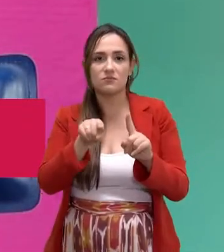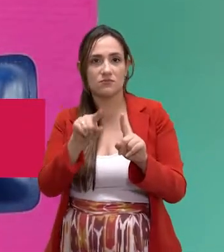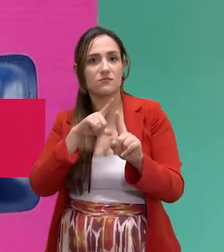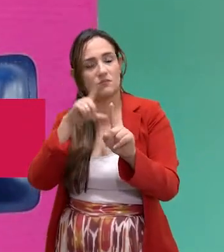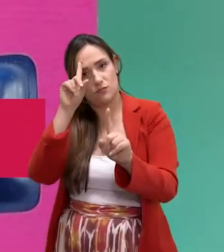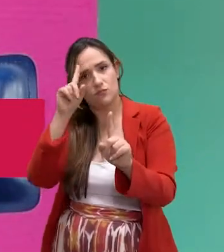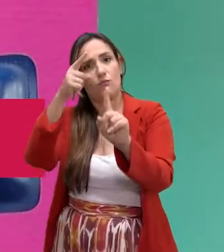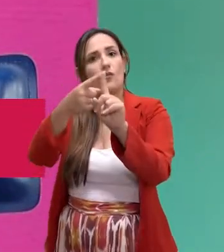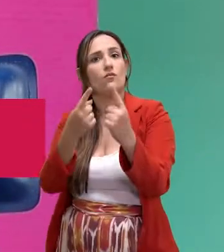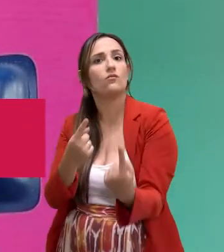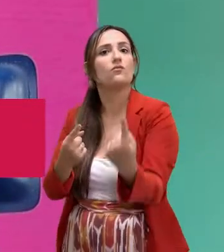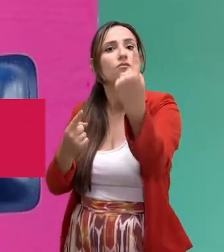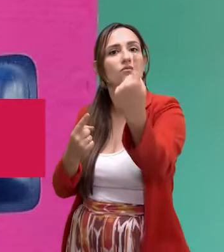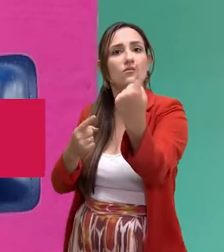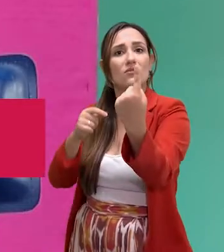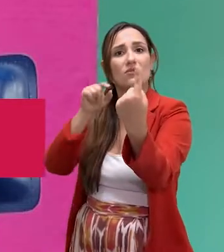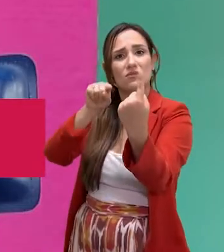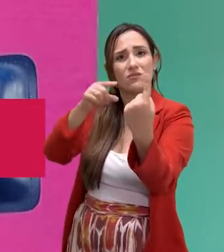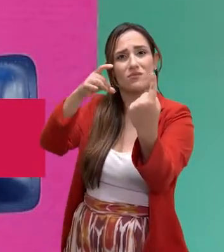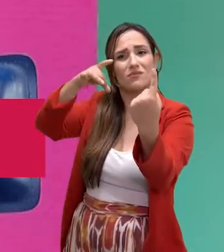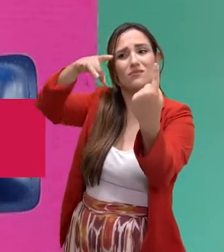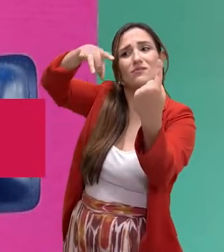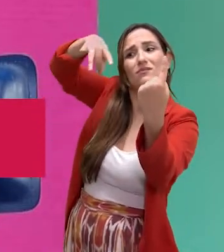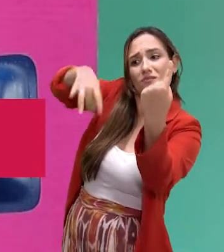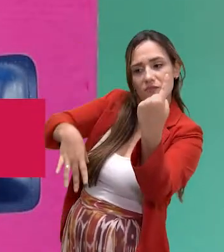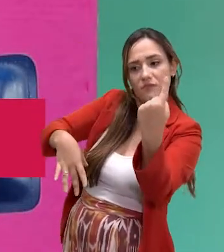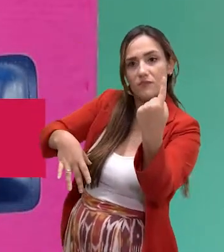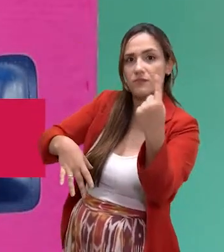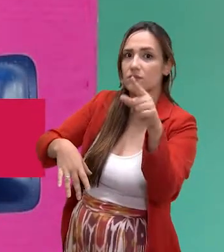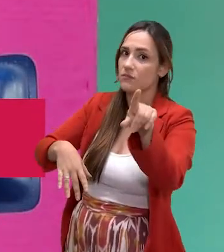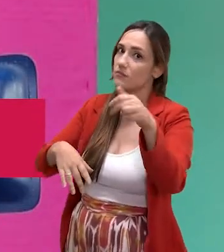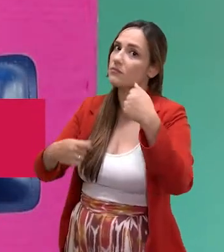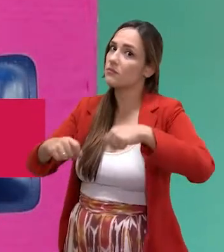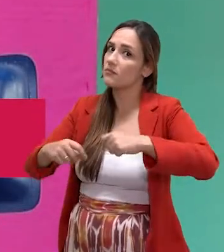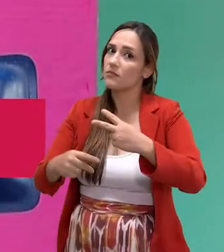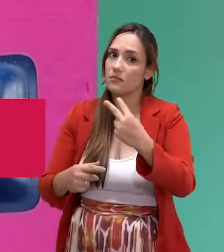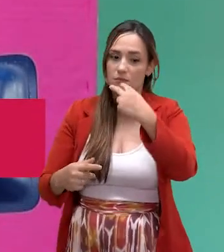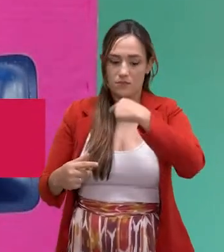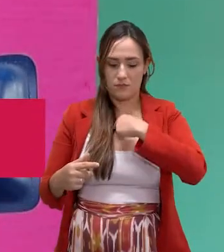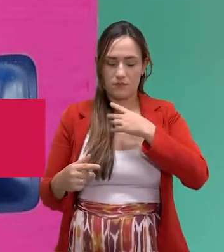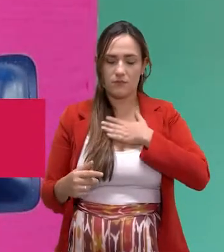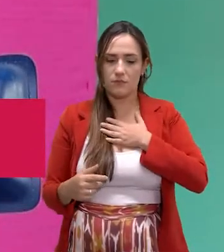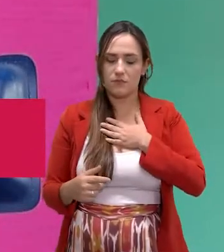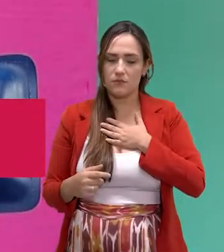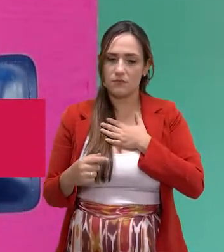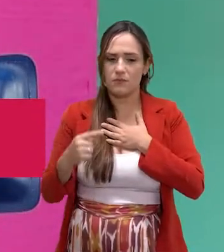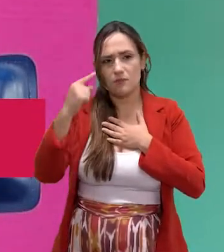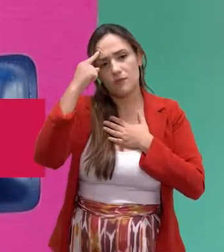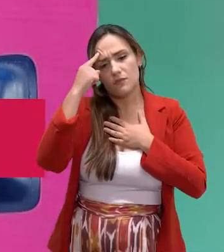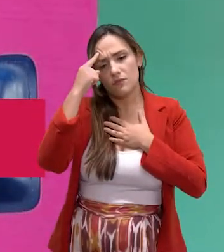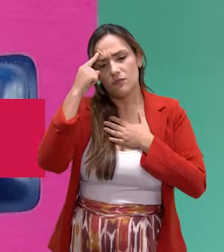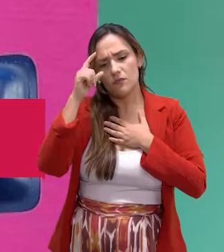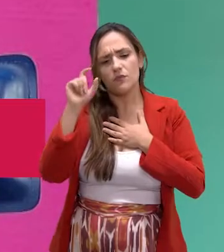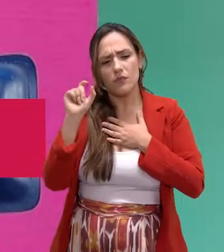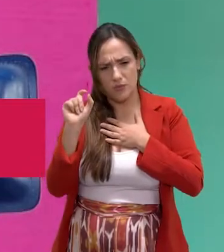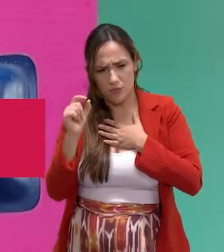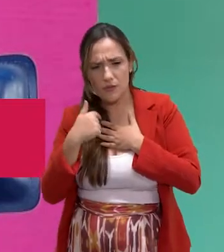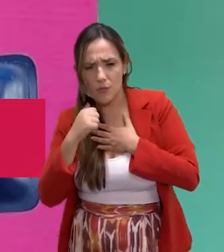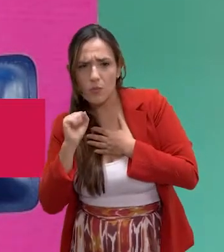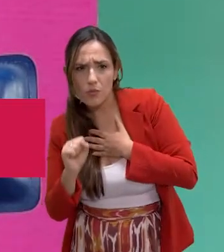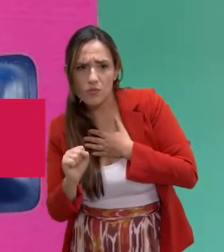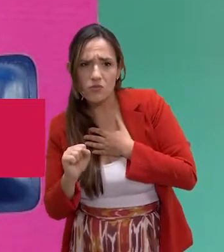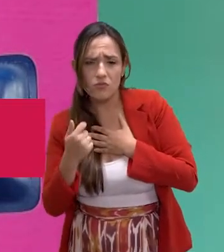você buscou aquilo, se você tinha aquele sonho e você desistiu, acho que você tem que olhar para dentro de si mesma e pensar: